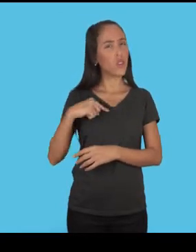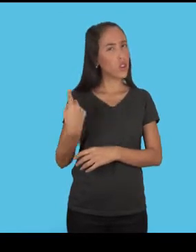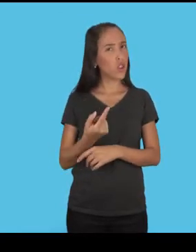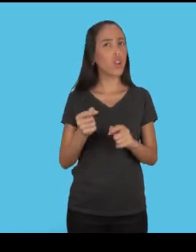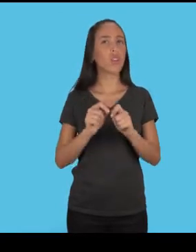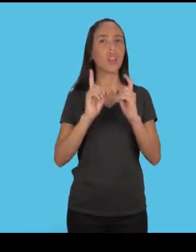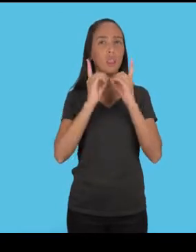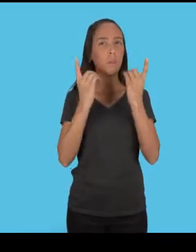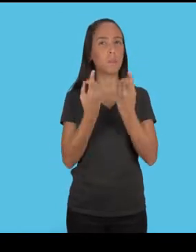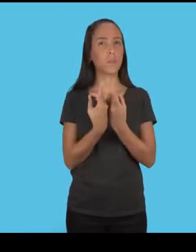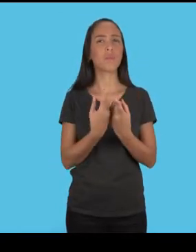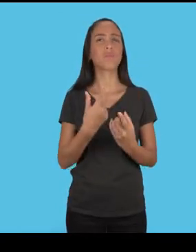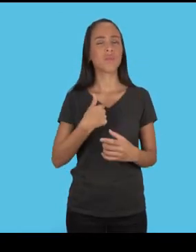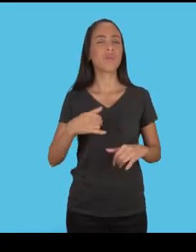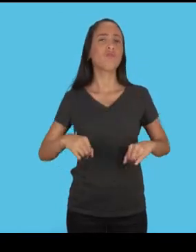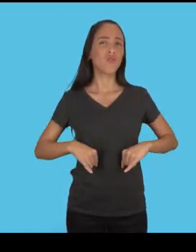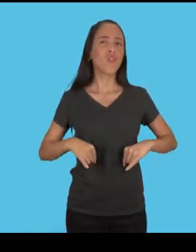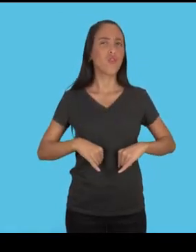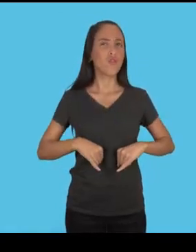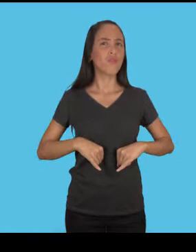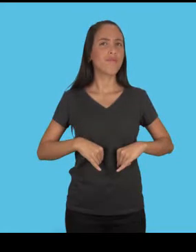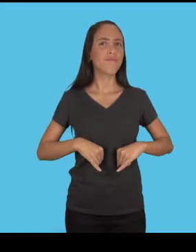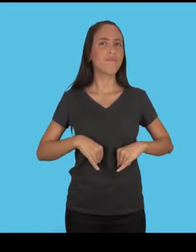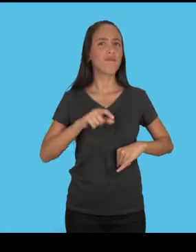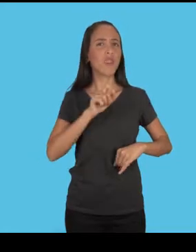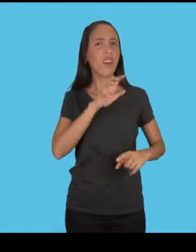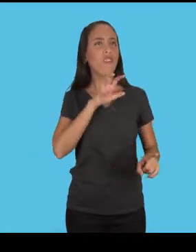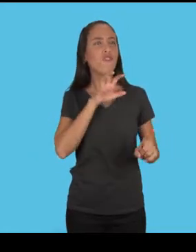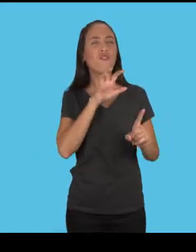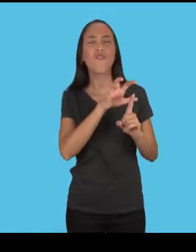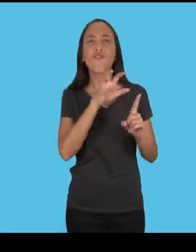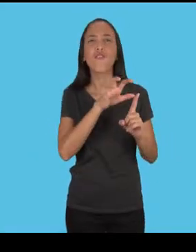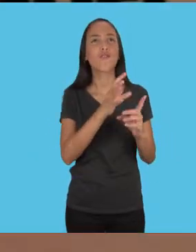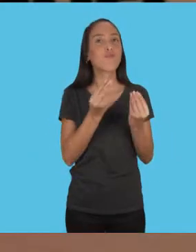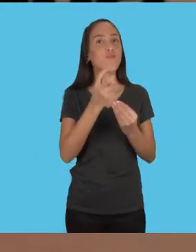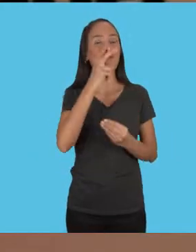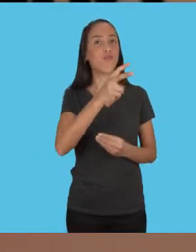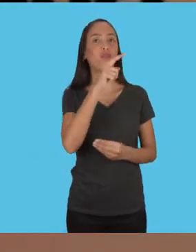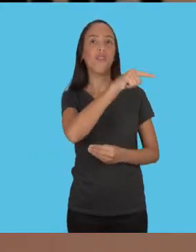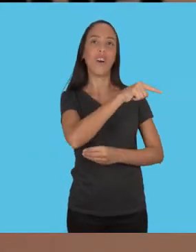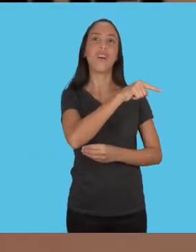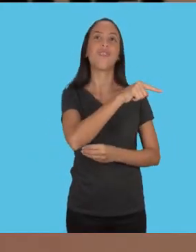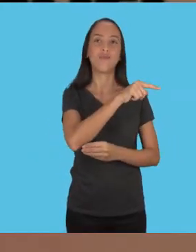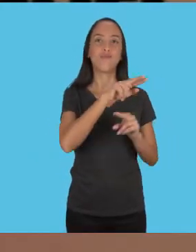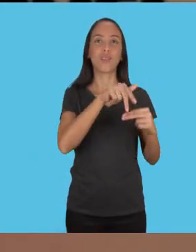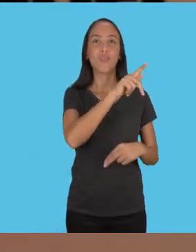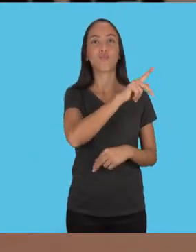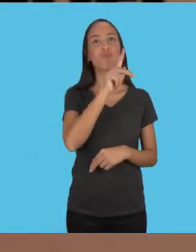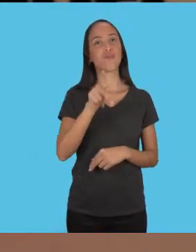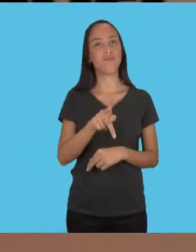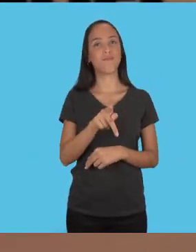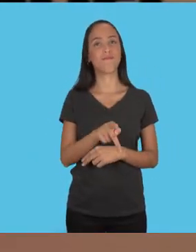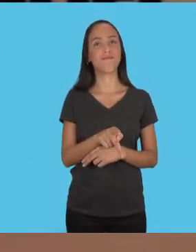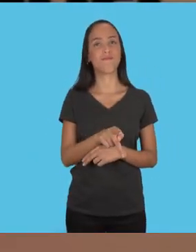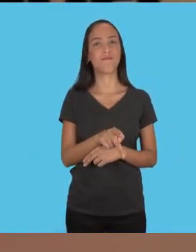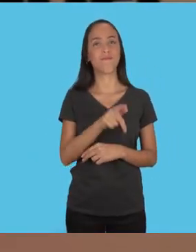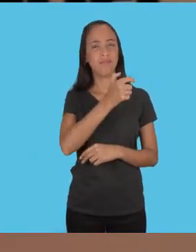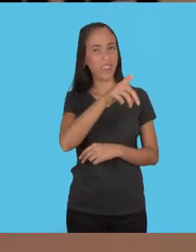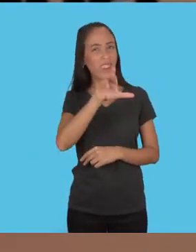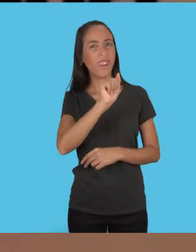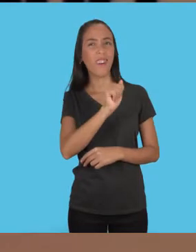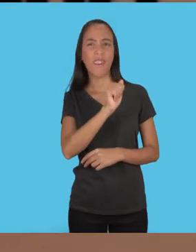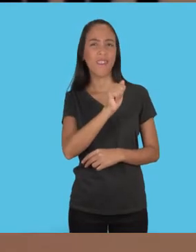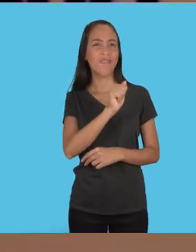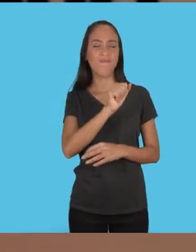no bom sentido, uma forte influência do professor Samuel Pessoa. Ele era, sem dúvida nenhuma,